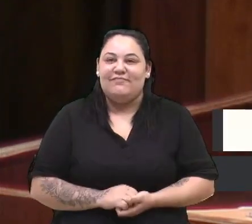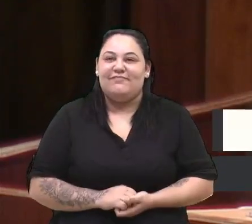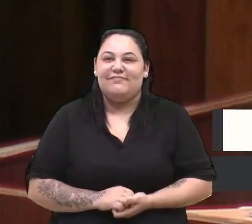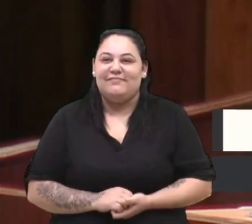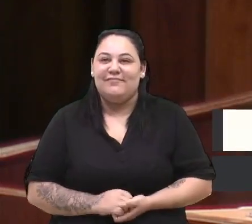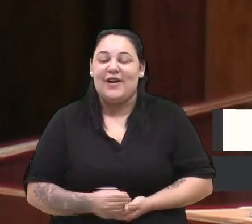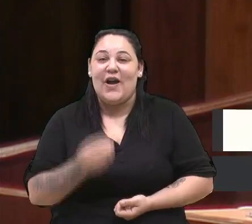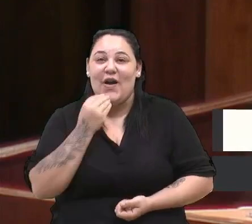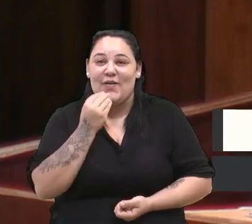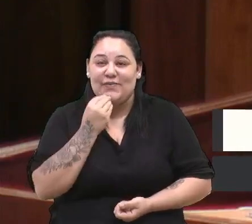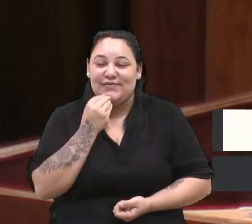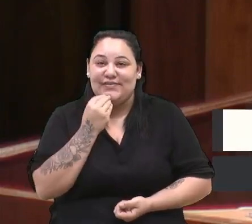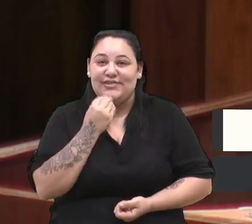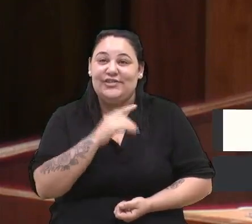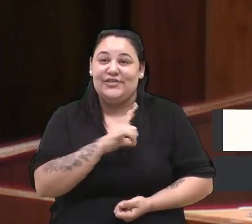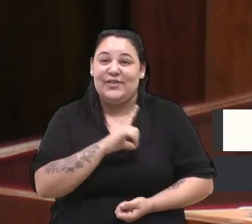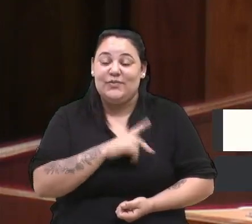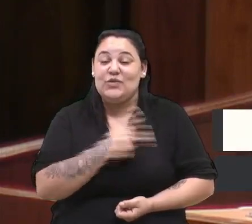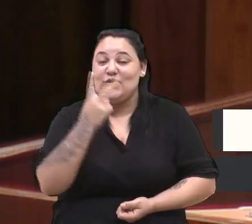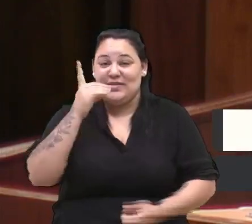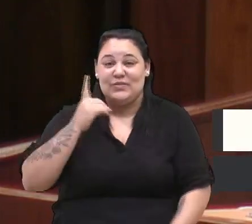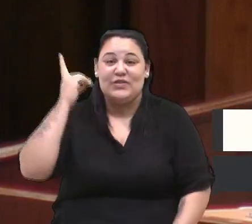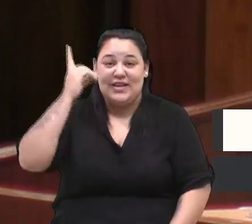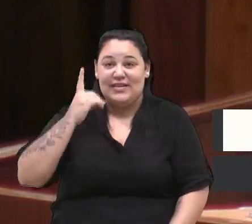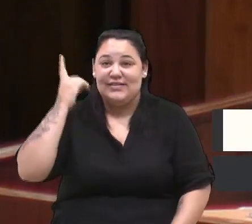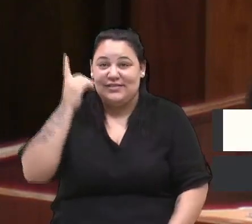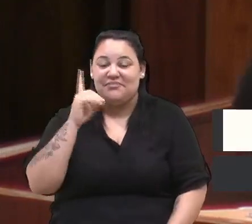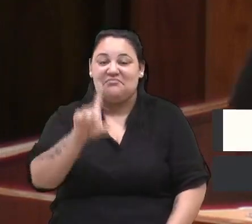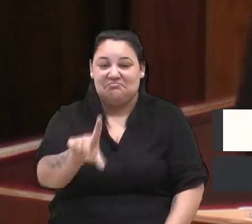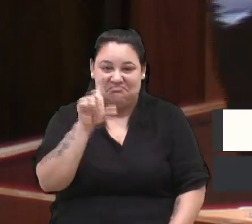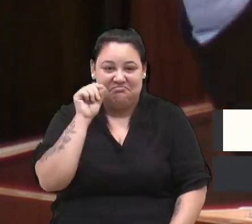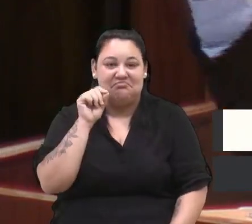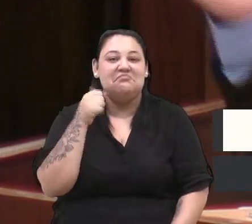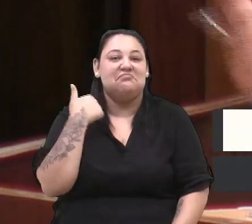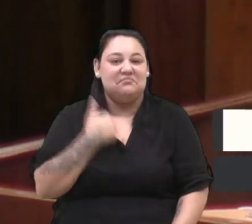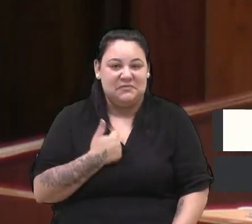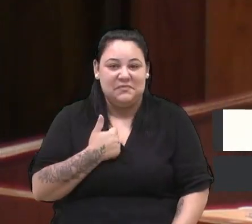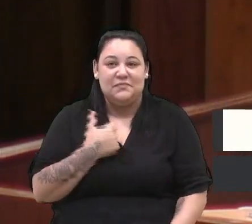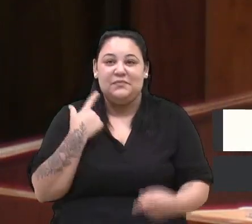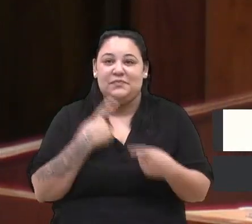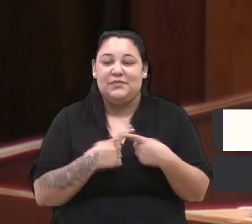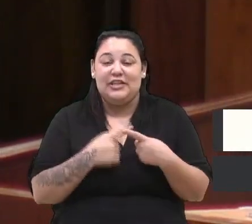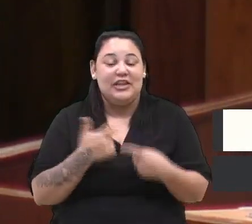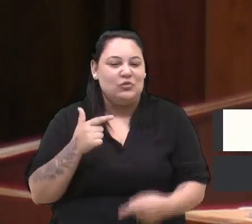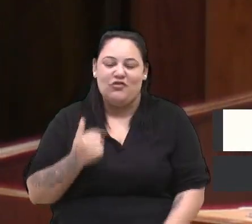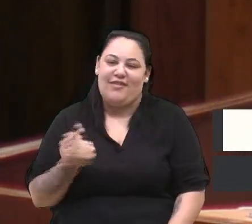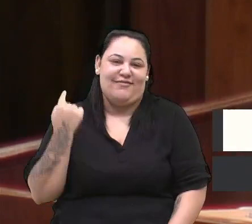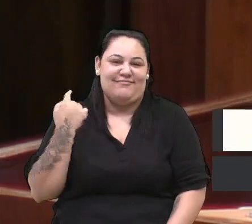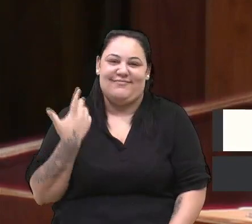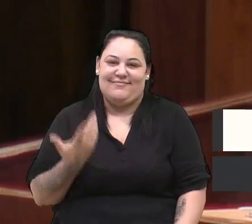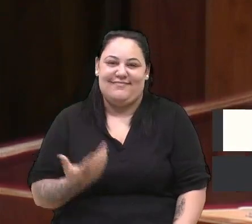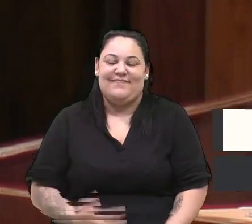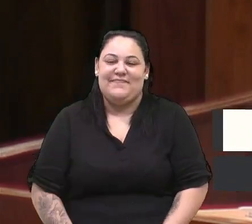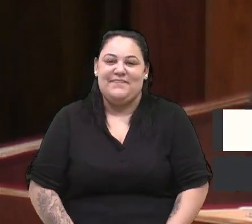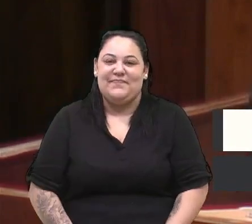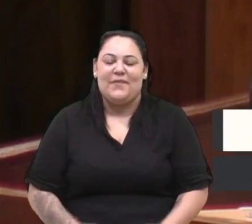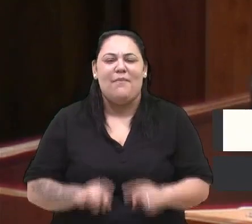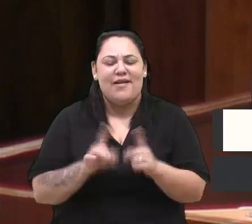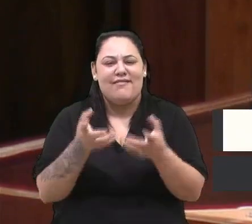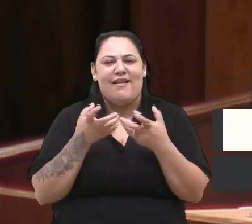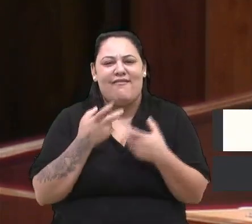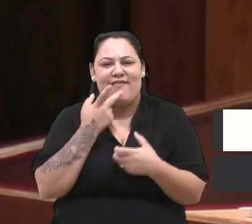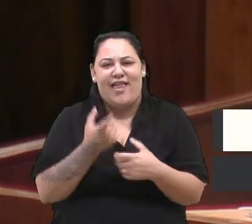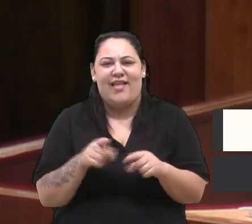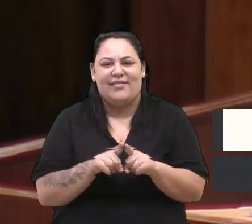Claro, tivemos 2 deputados eleitos, o que não tínhamos antes. Mas eu quero dizer o seguinte